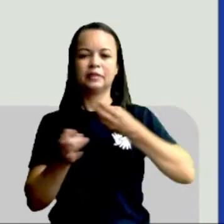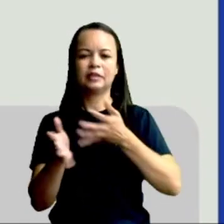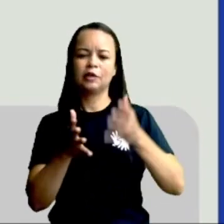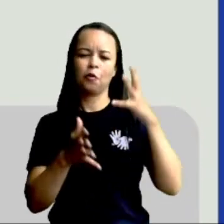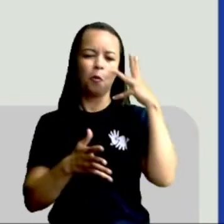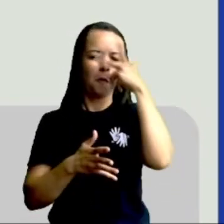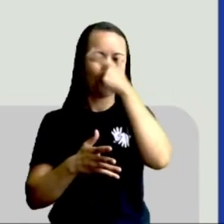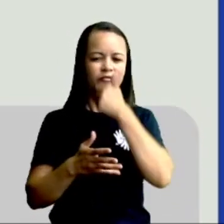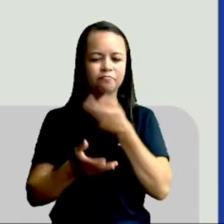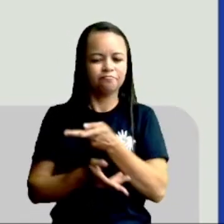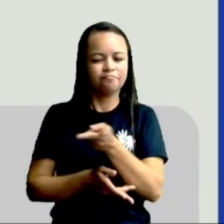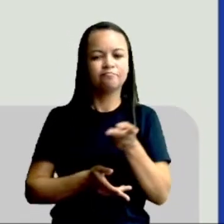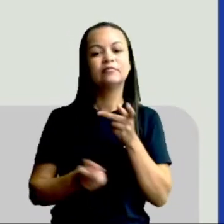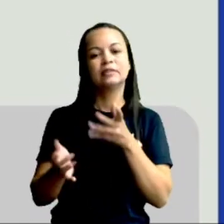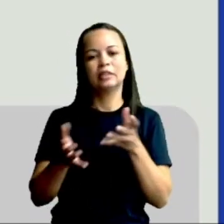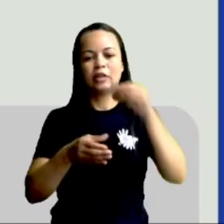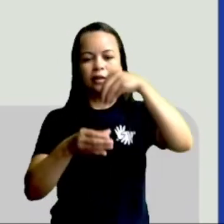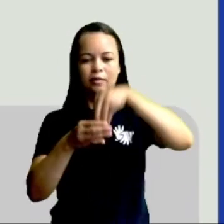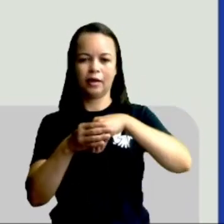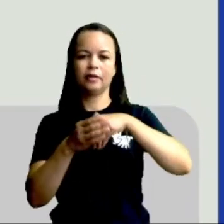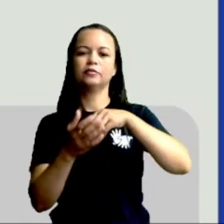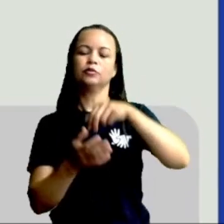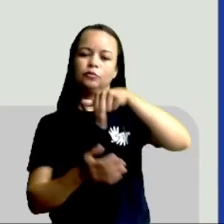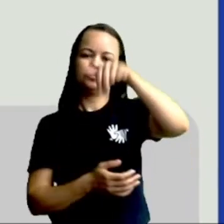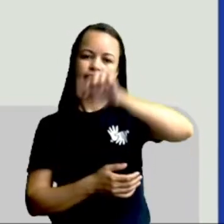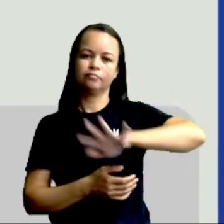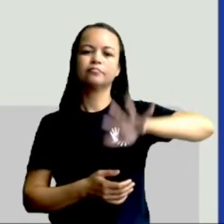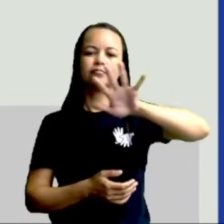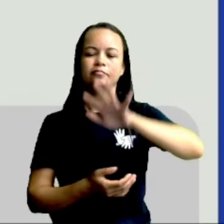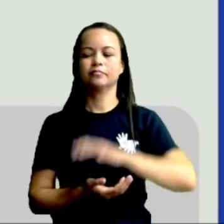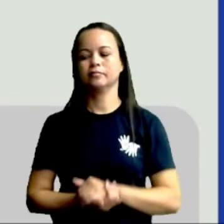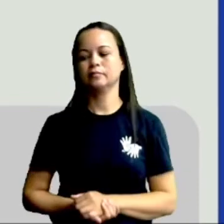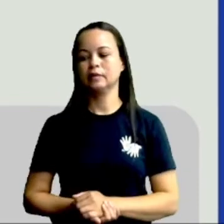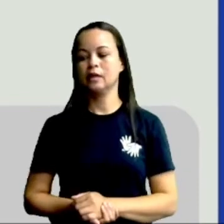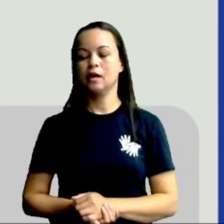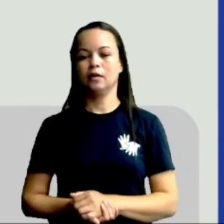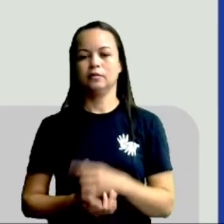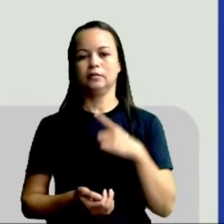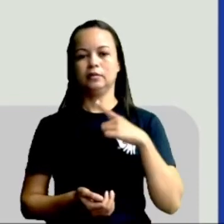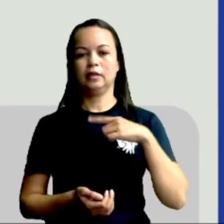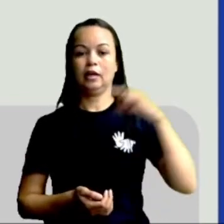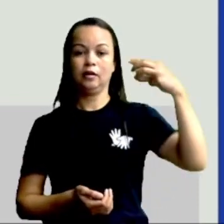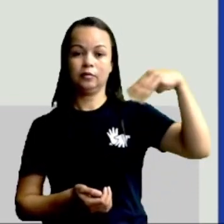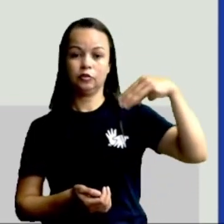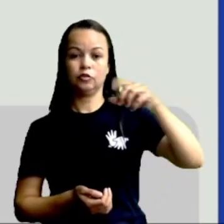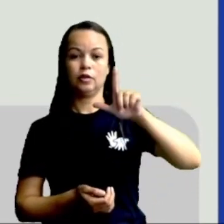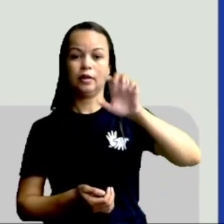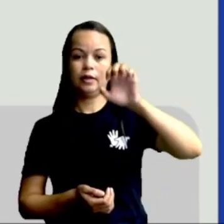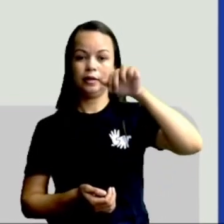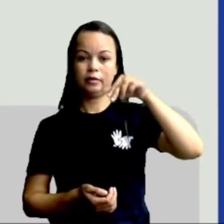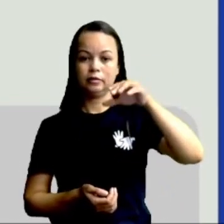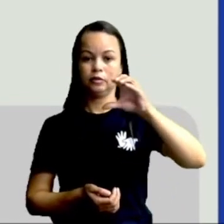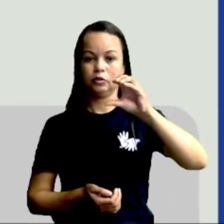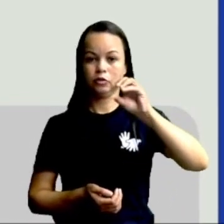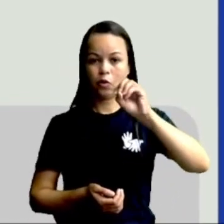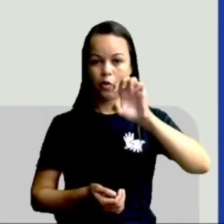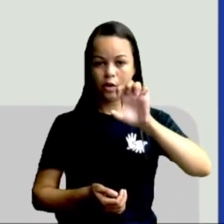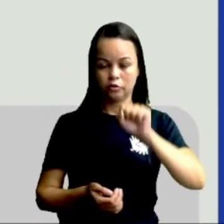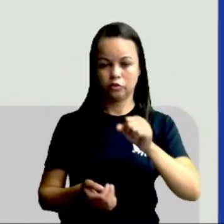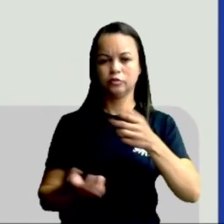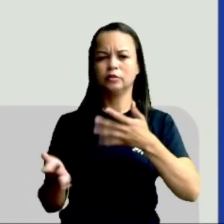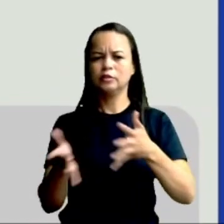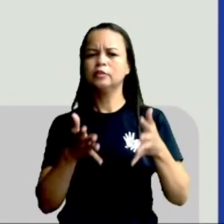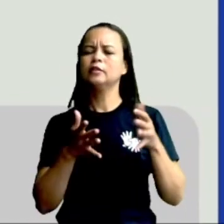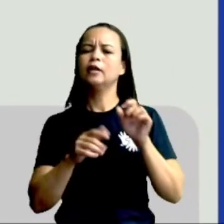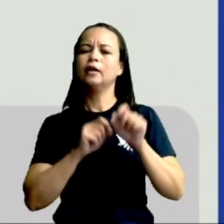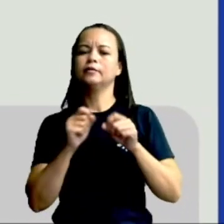demais. E está dentro do nosso Nordeste. Temos aí os lençóis maranhenses, os manguezais,